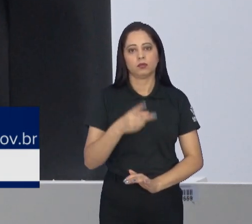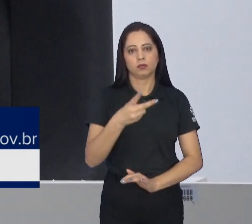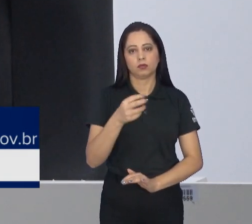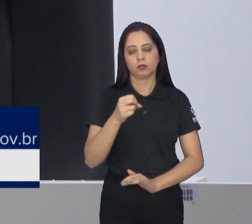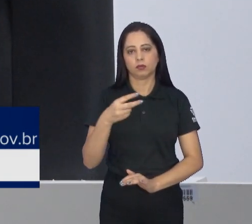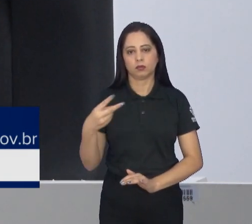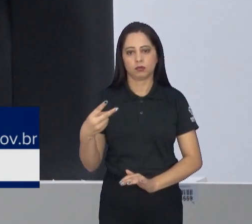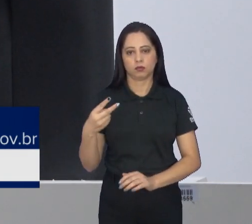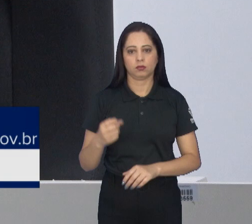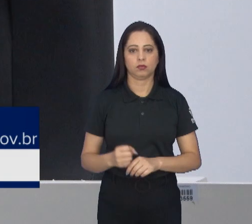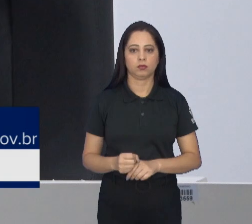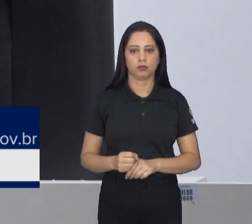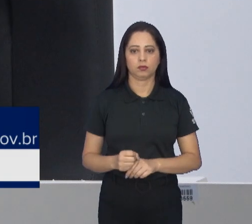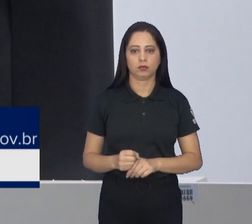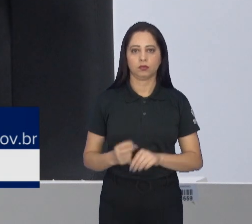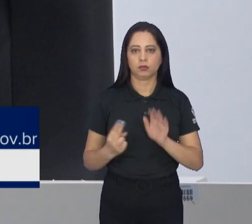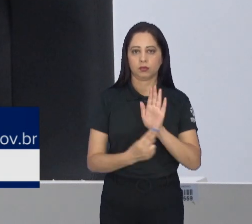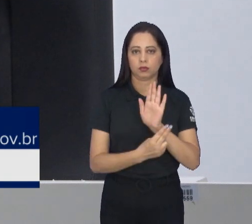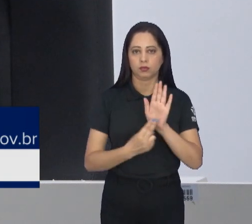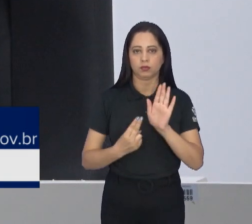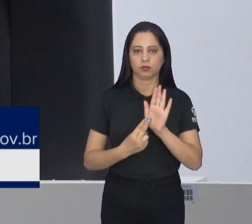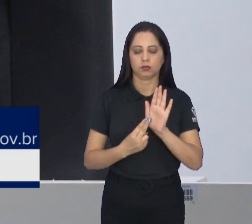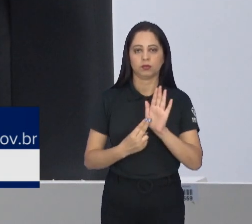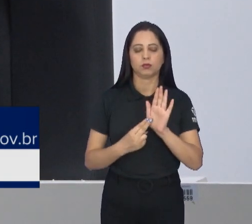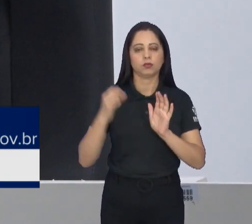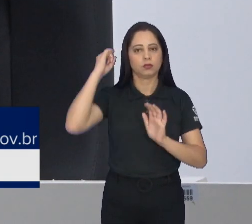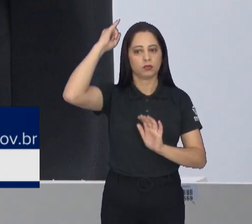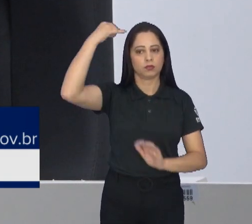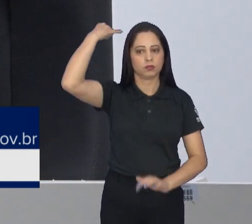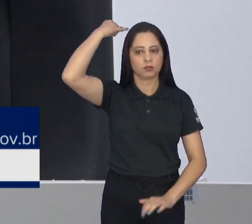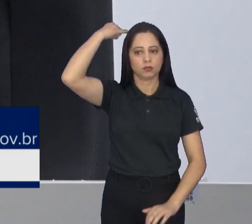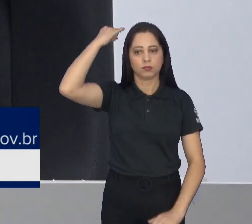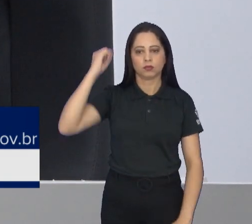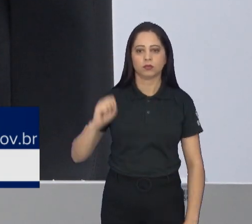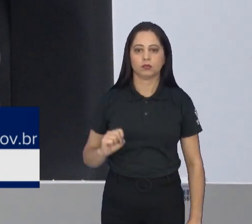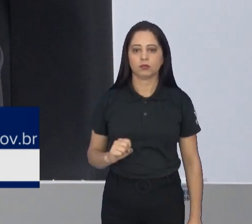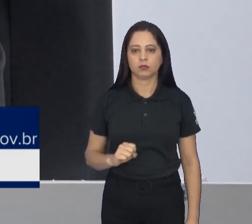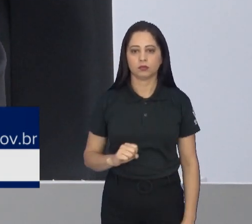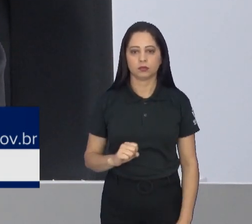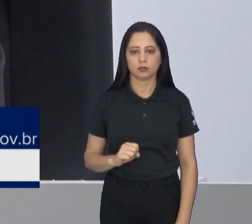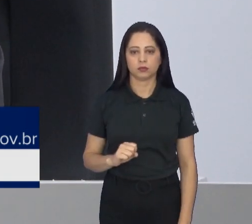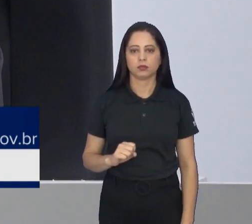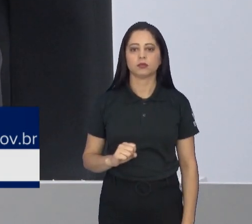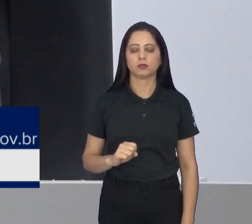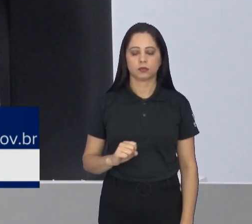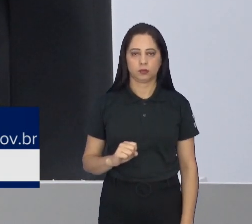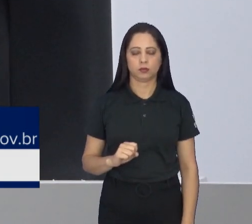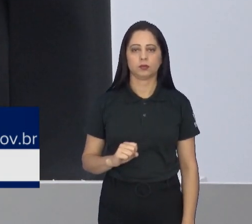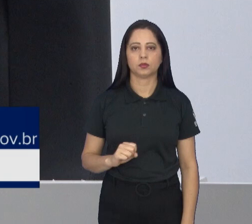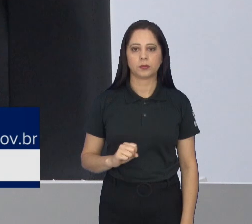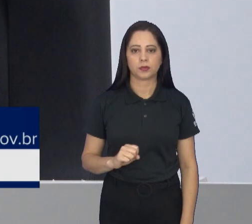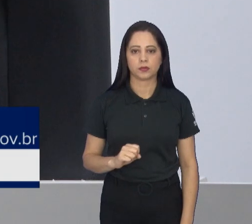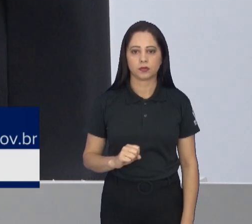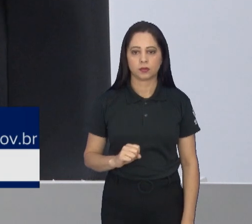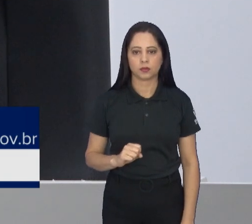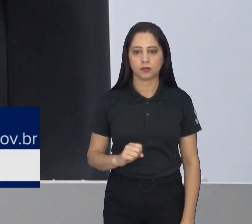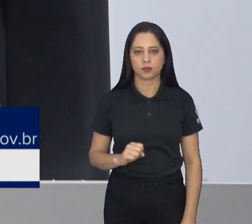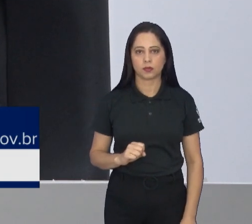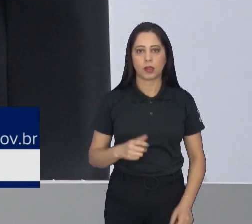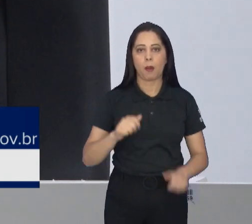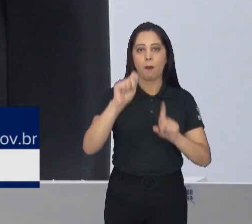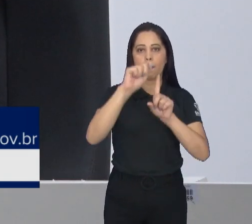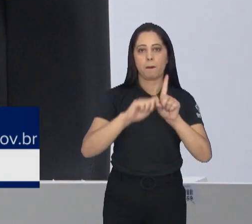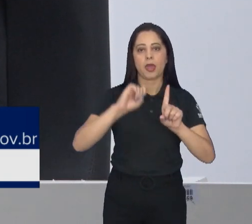235/2022. Autoria, vereador Dr. José Cláudio. Fica instituído o julho